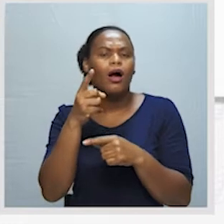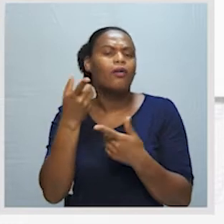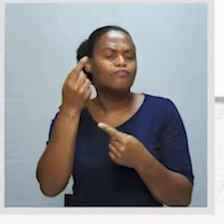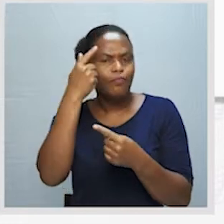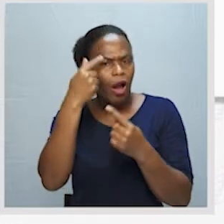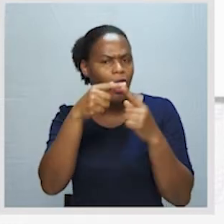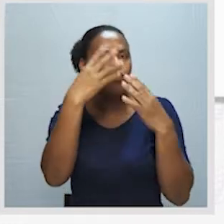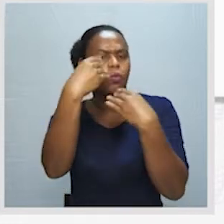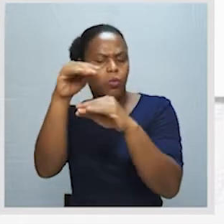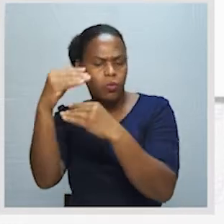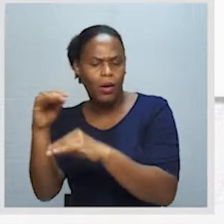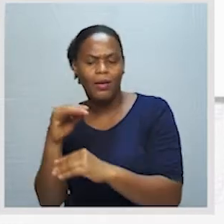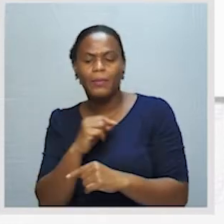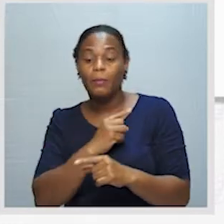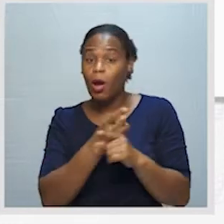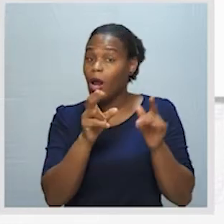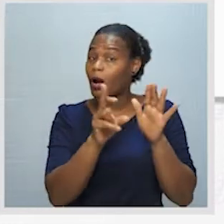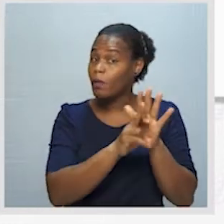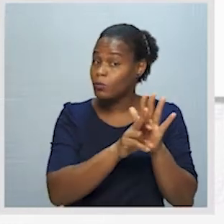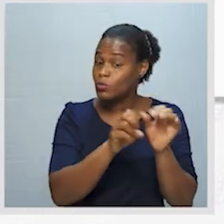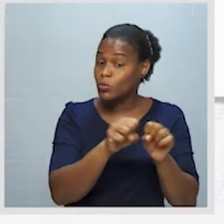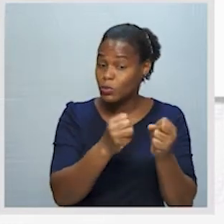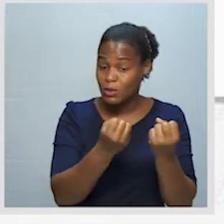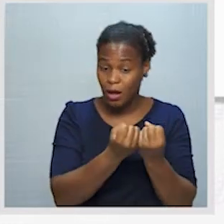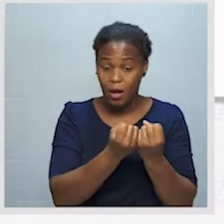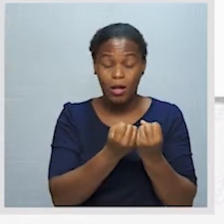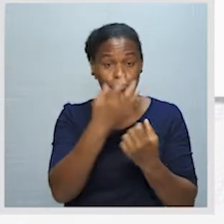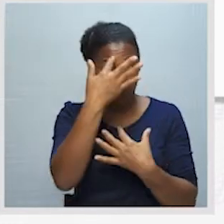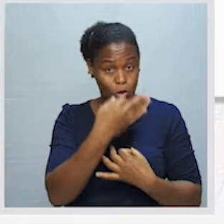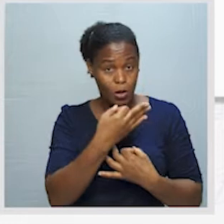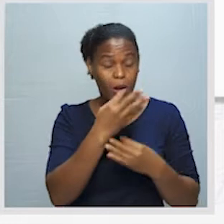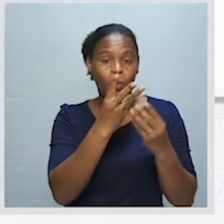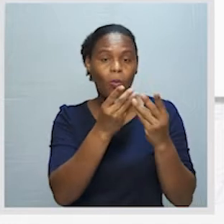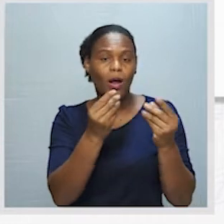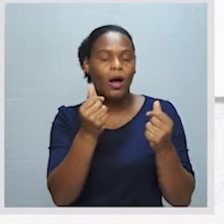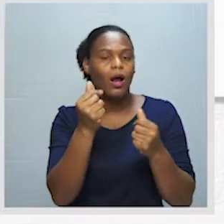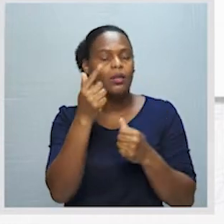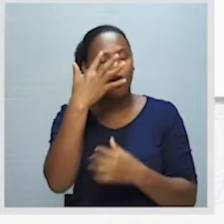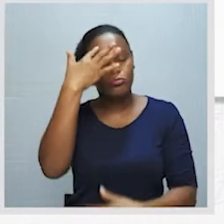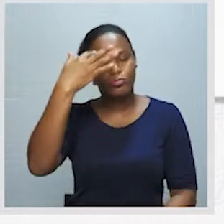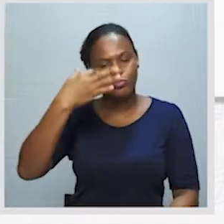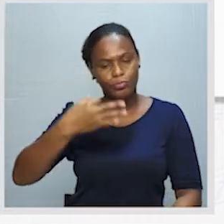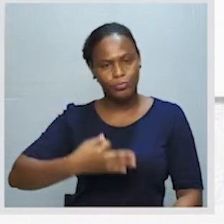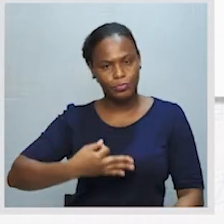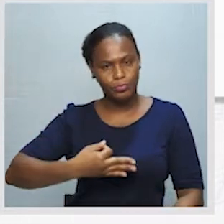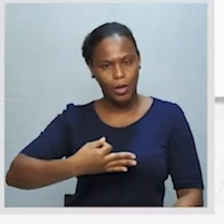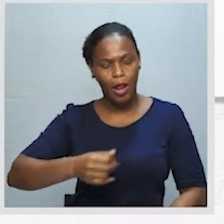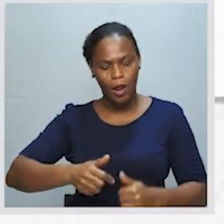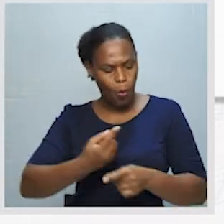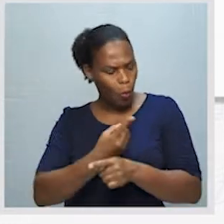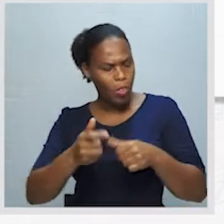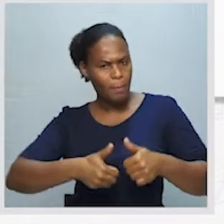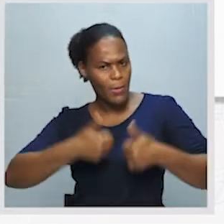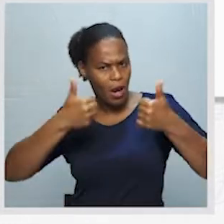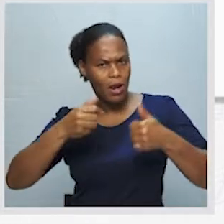Também aspectos morais como regras sociais, qualidades como honestidade,